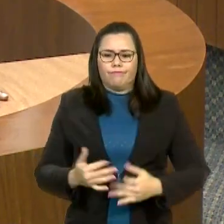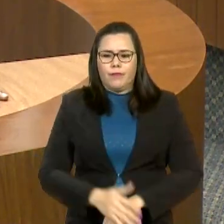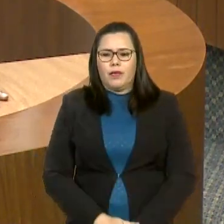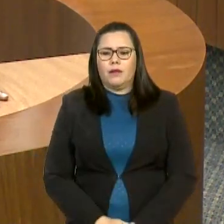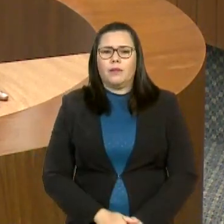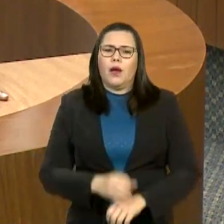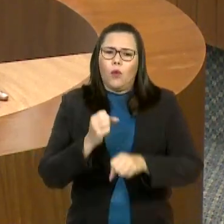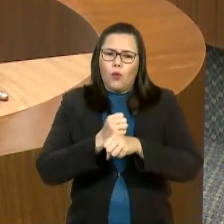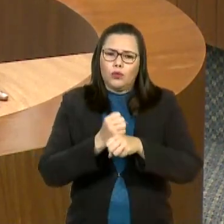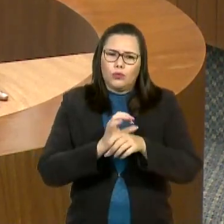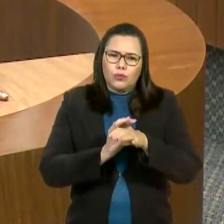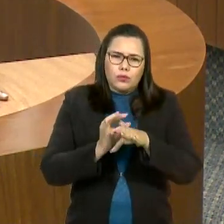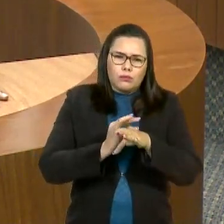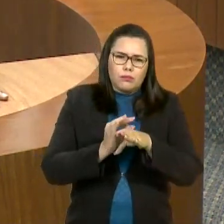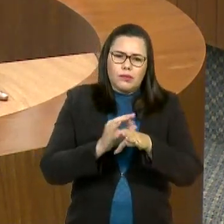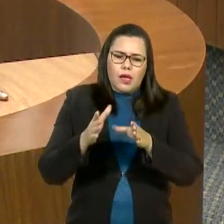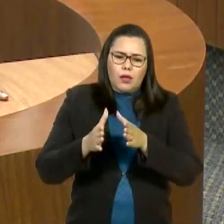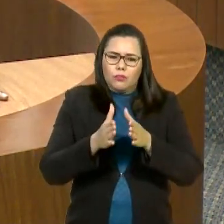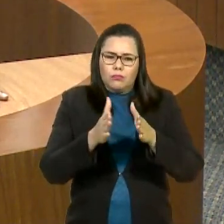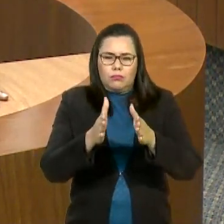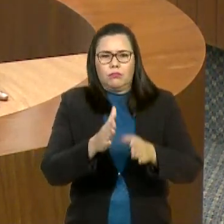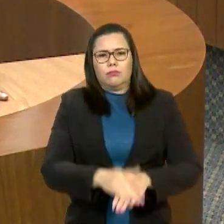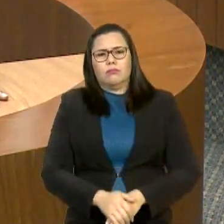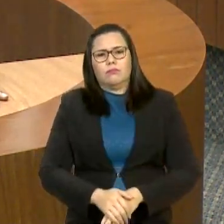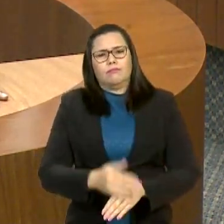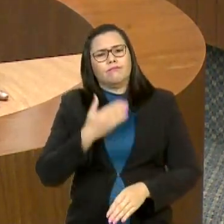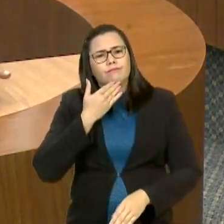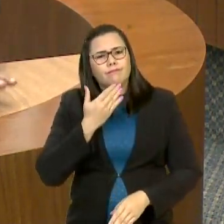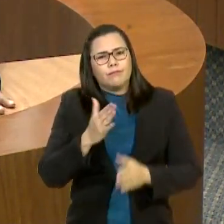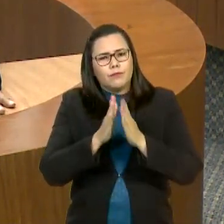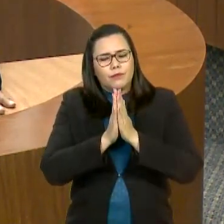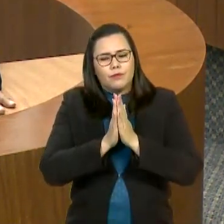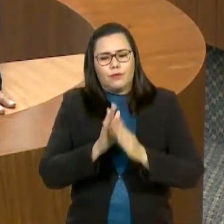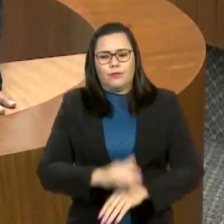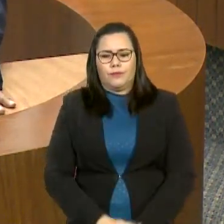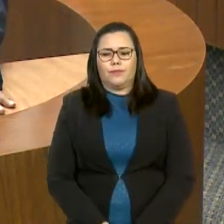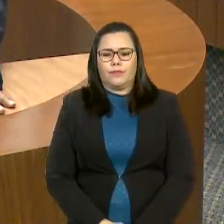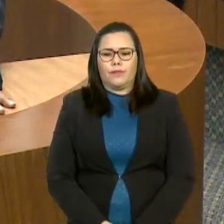Os demais, meu bom dia e muito obrigado, presidente.